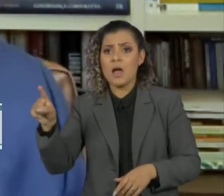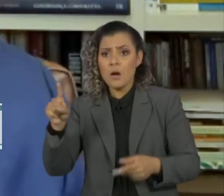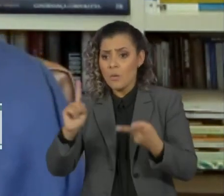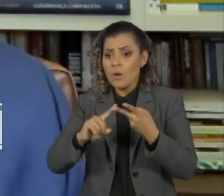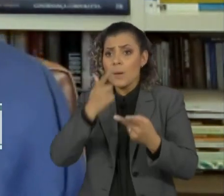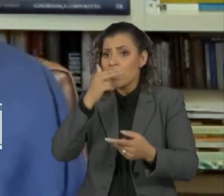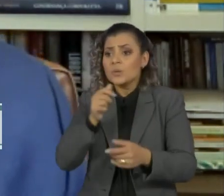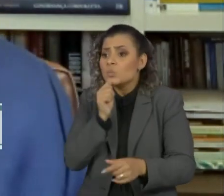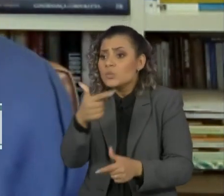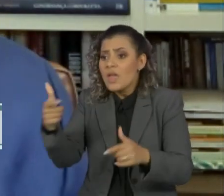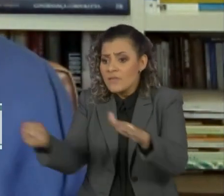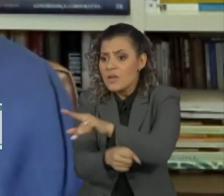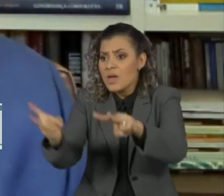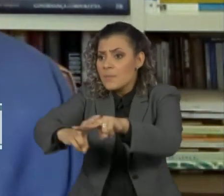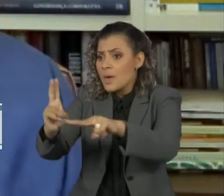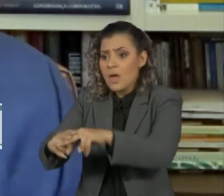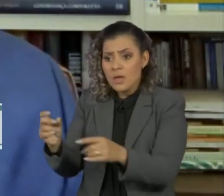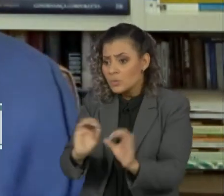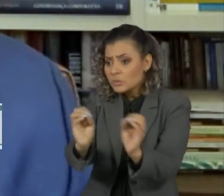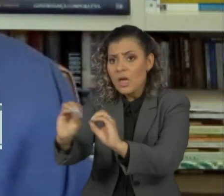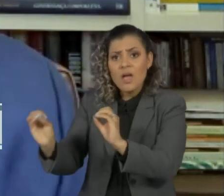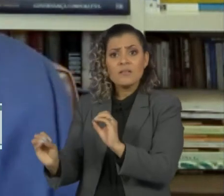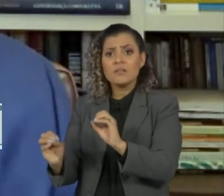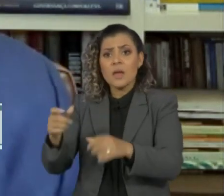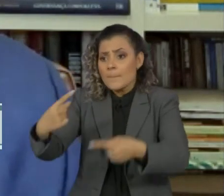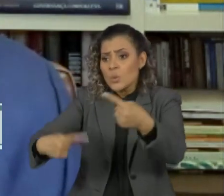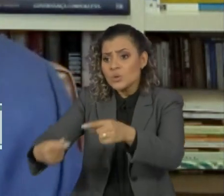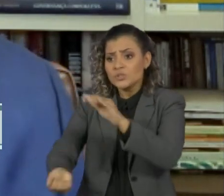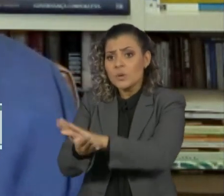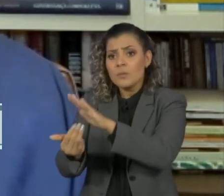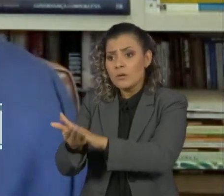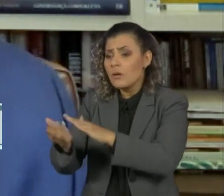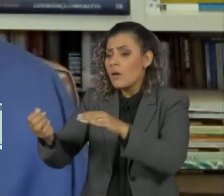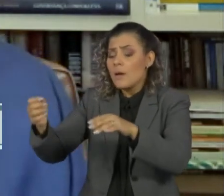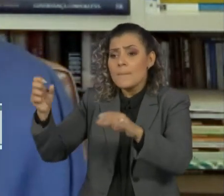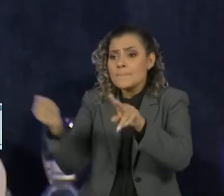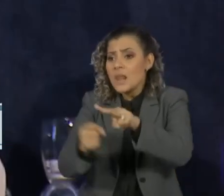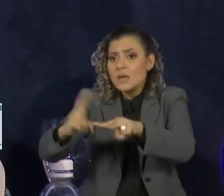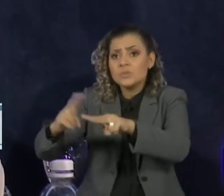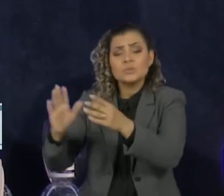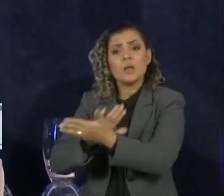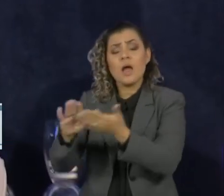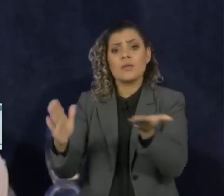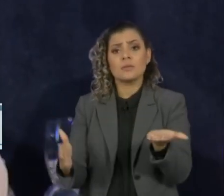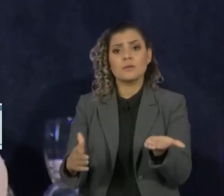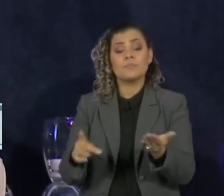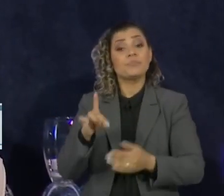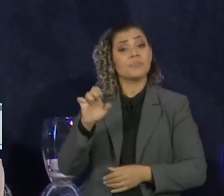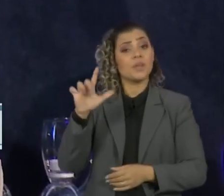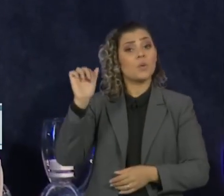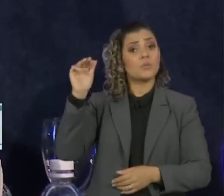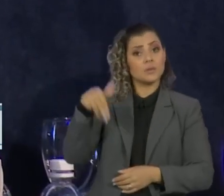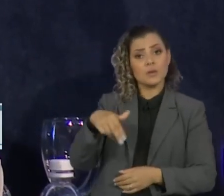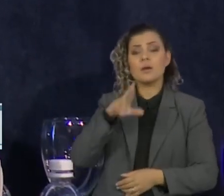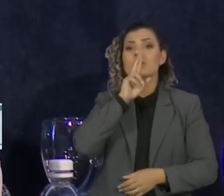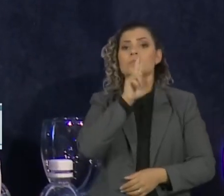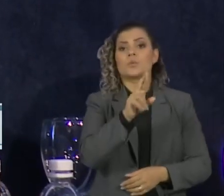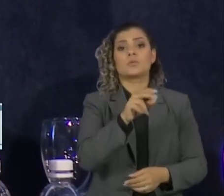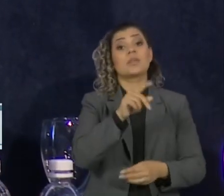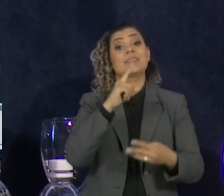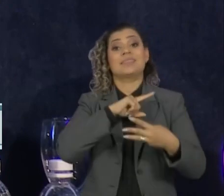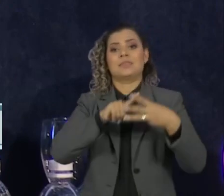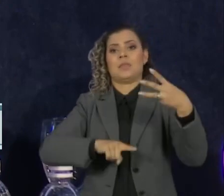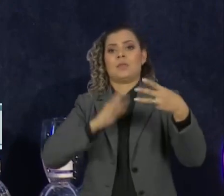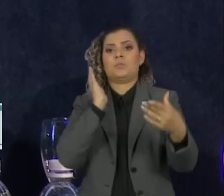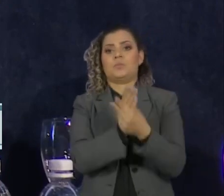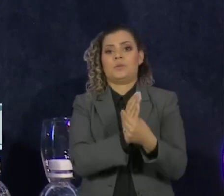tivemos efetivamente políticos presos em investigações consistentes. Deltan teve que responder a pelo menos 3 processos